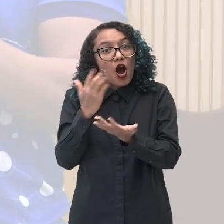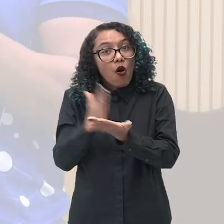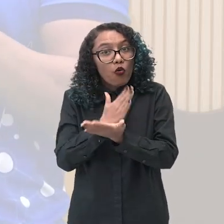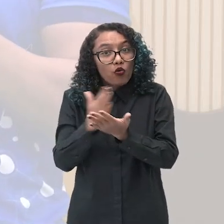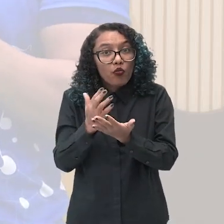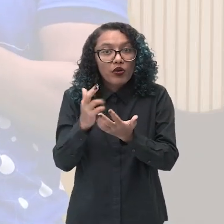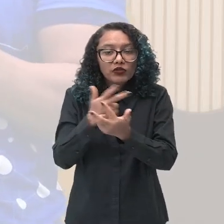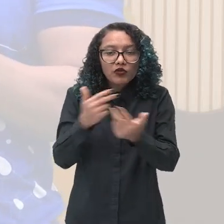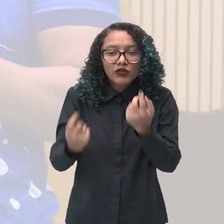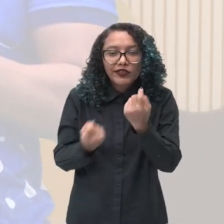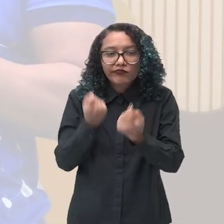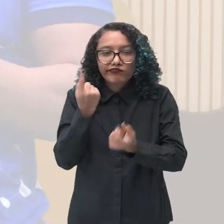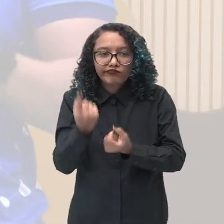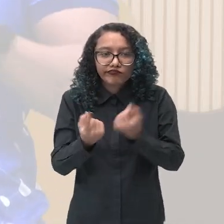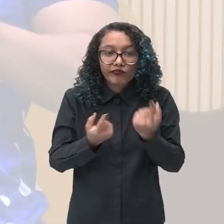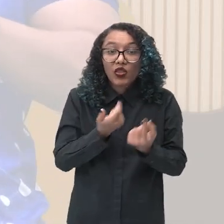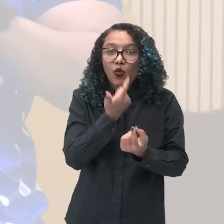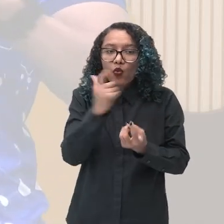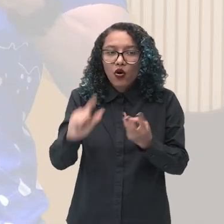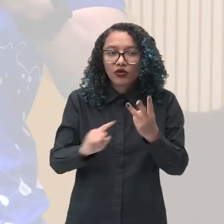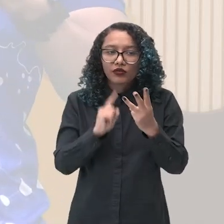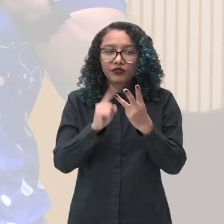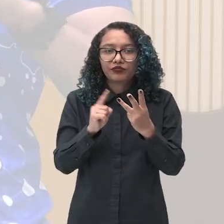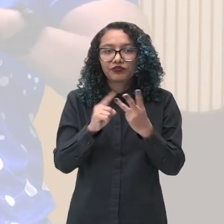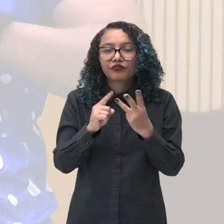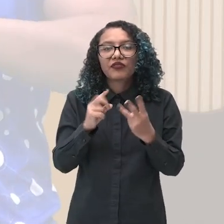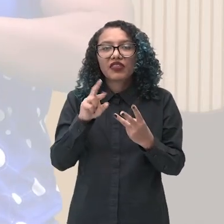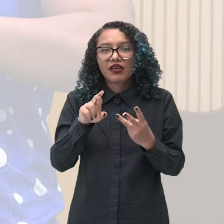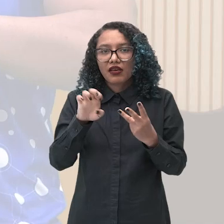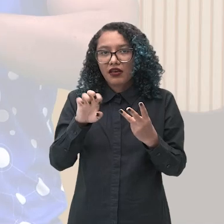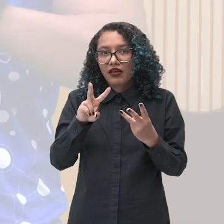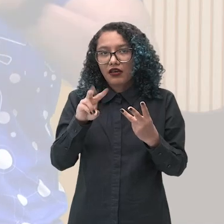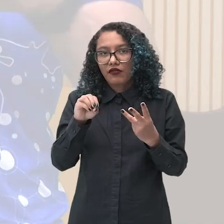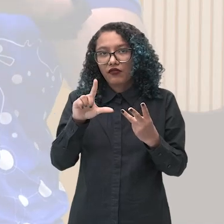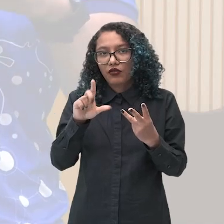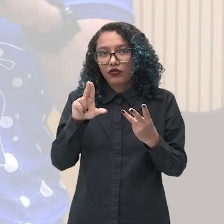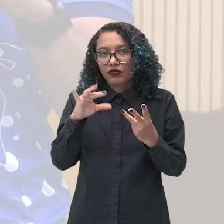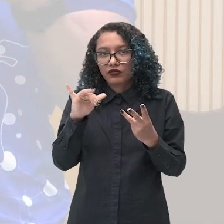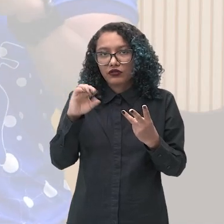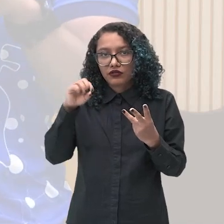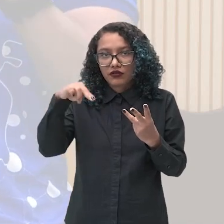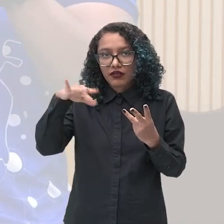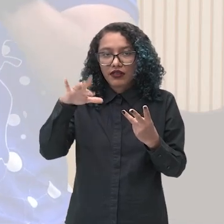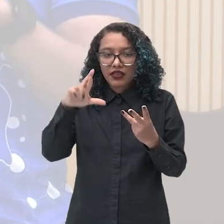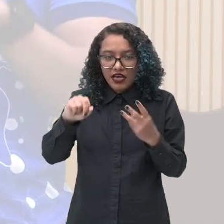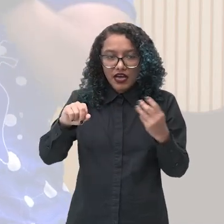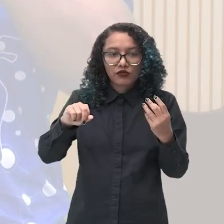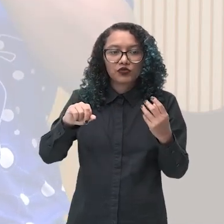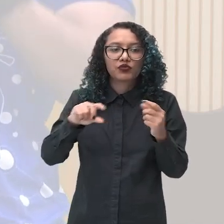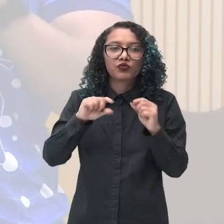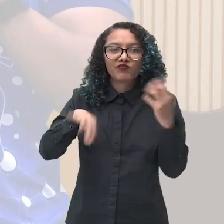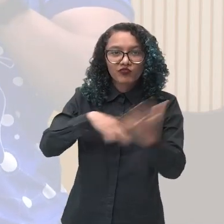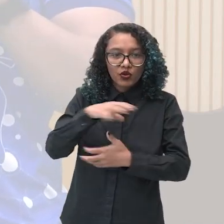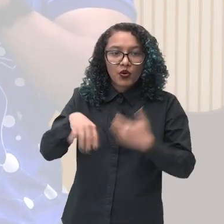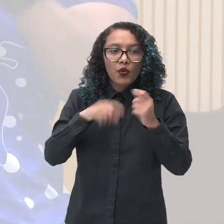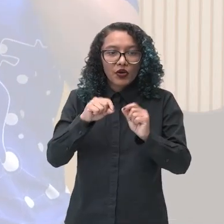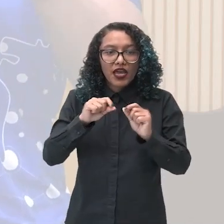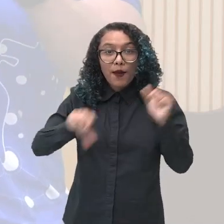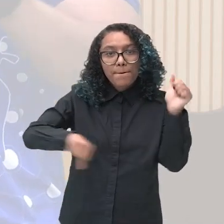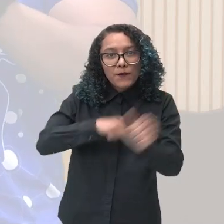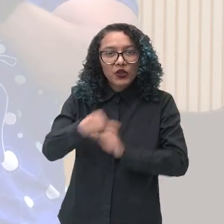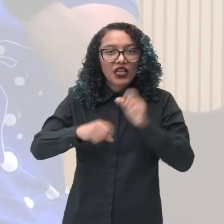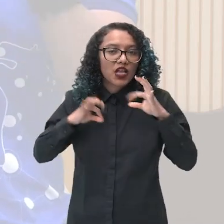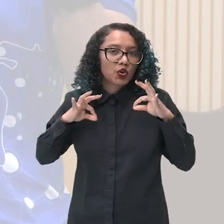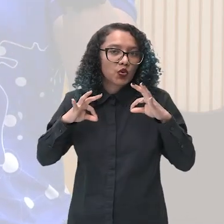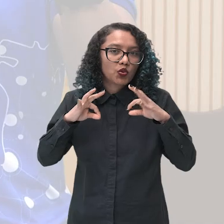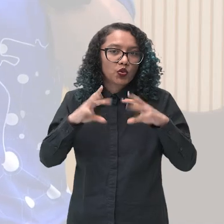os movimentos revolucionários. Esses movimentos, turma, eles querem romper com a ordem que você tem nesse momento, tá?